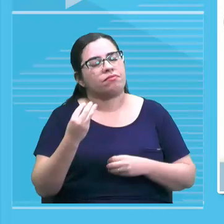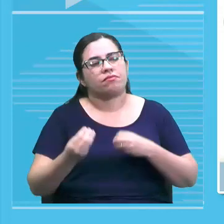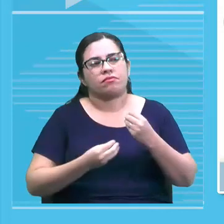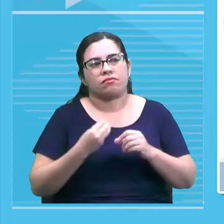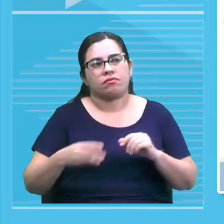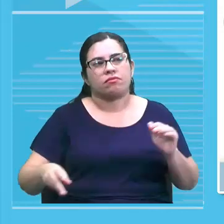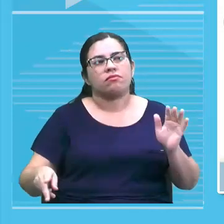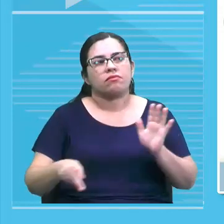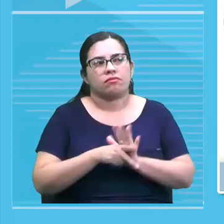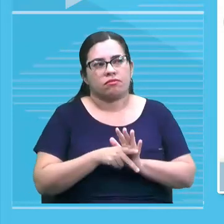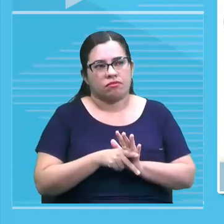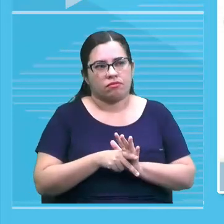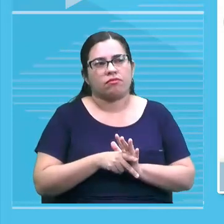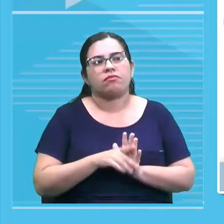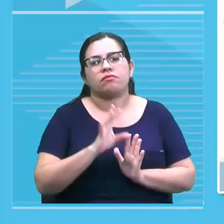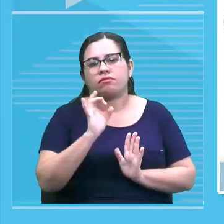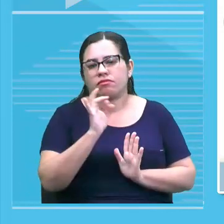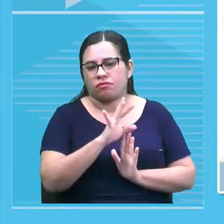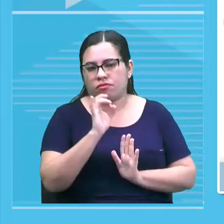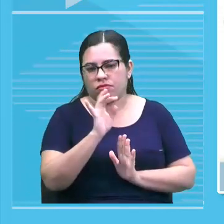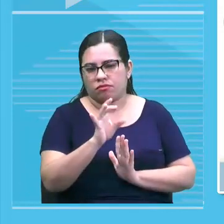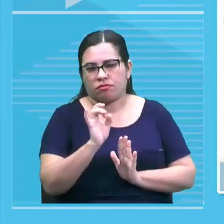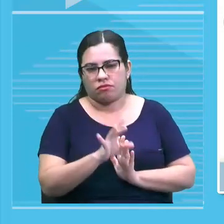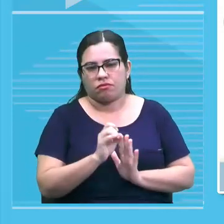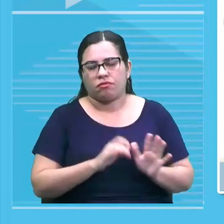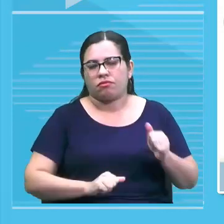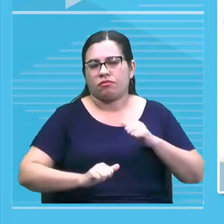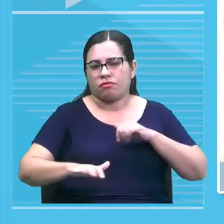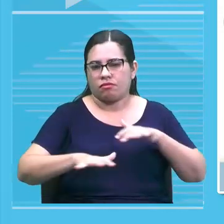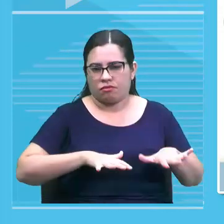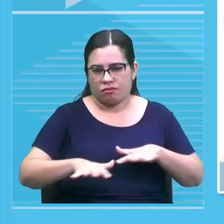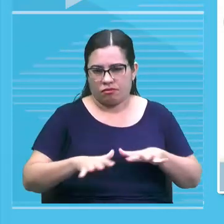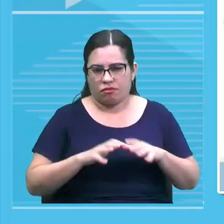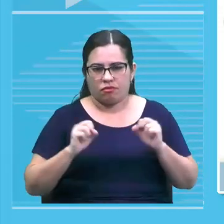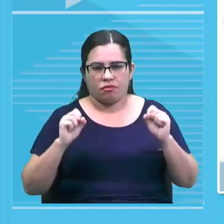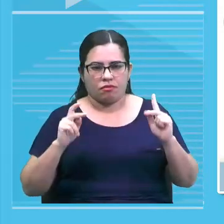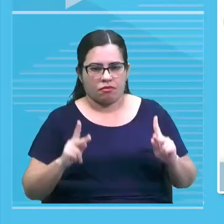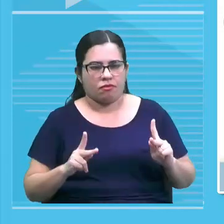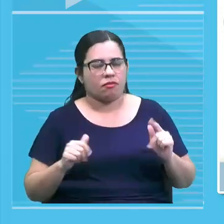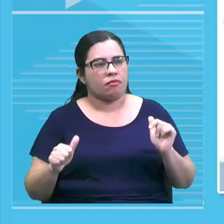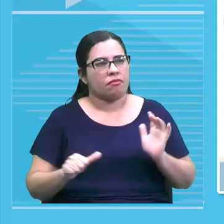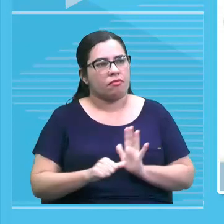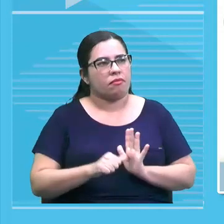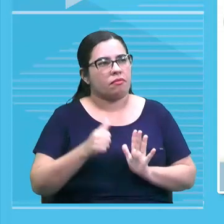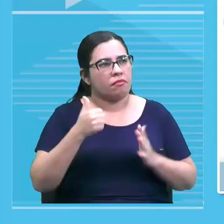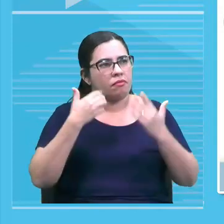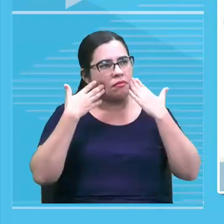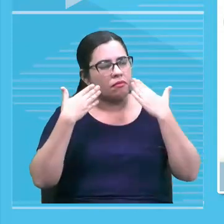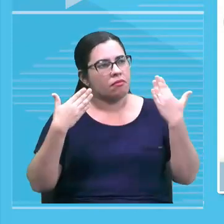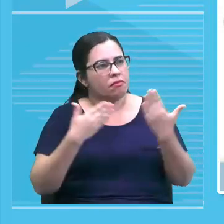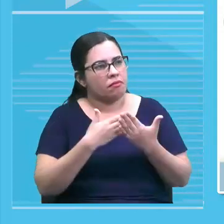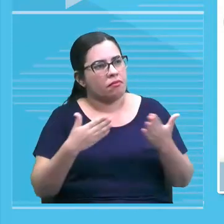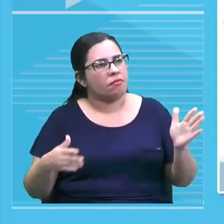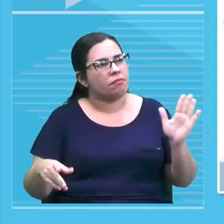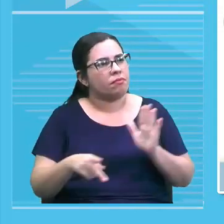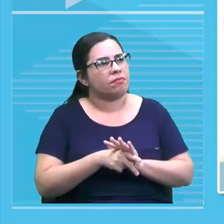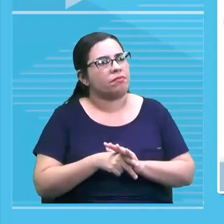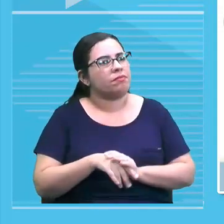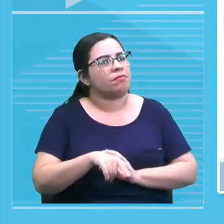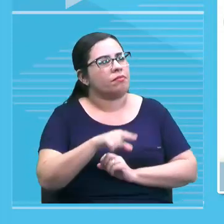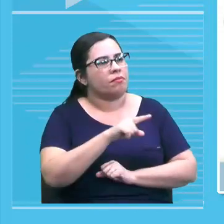acontece cada uma das vibrações a primeira que eu vou mostrar aqui é a